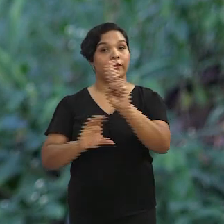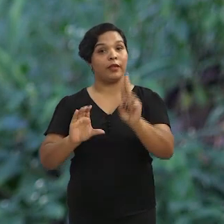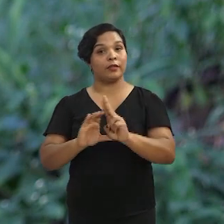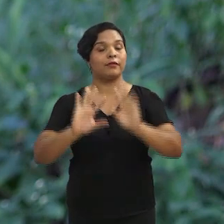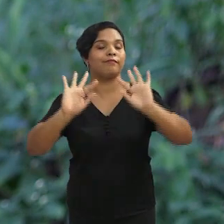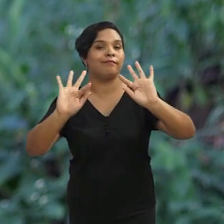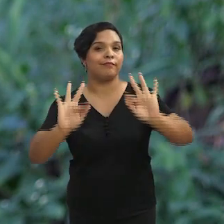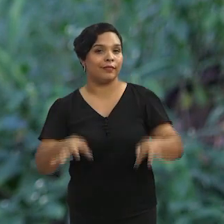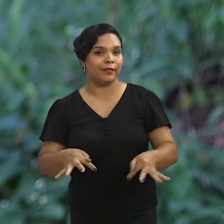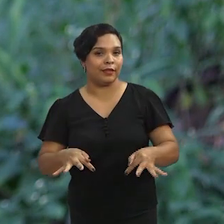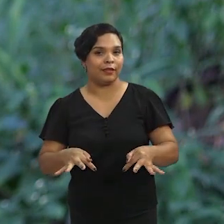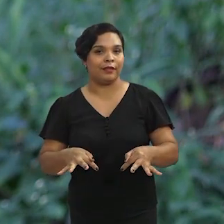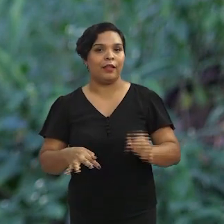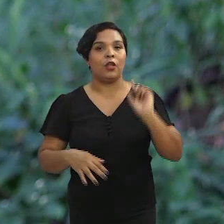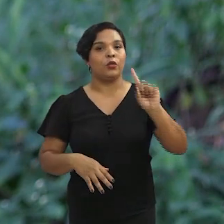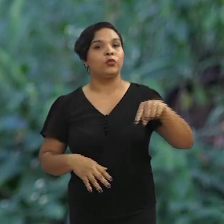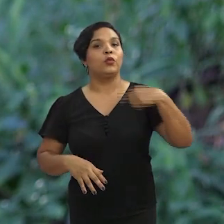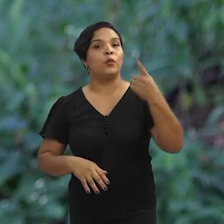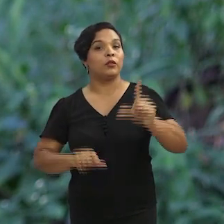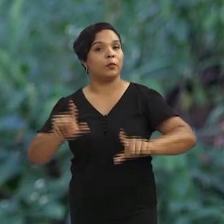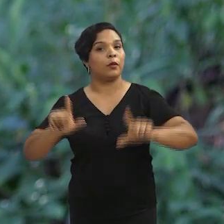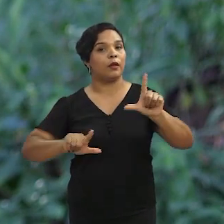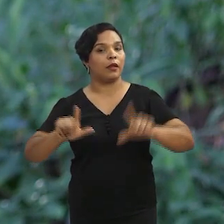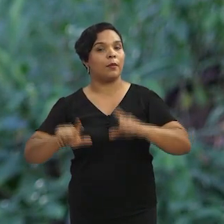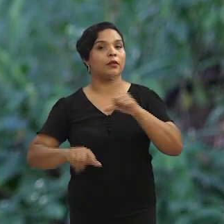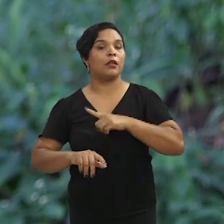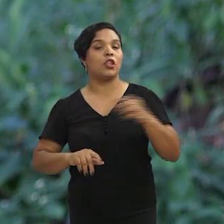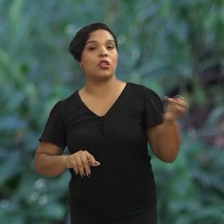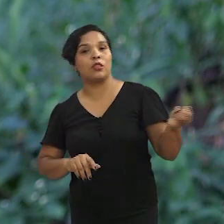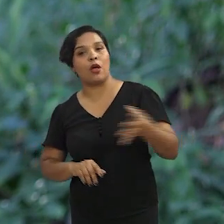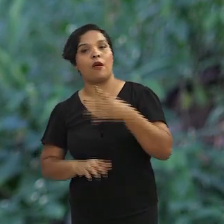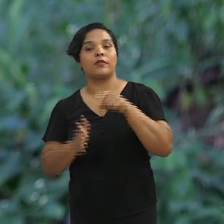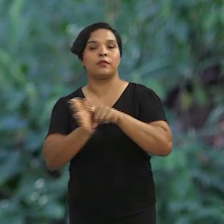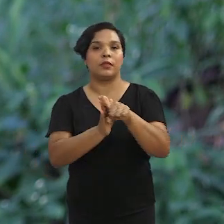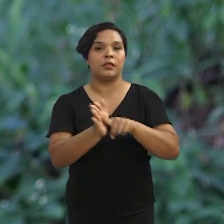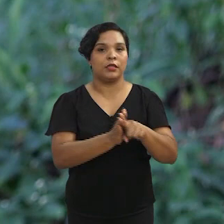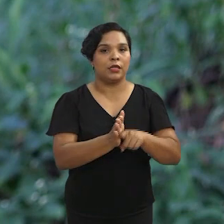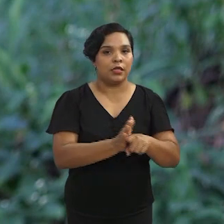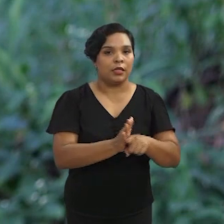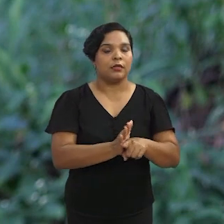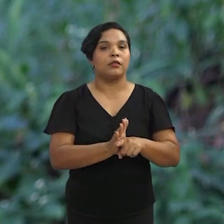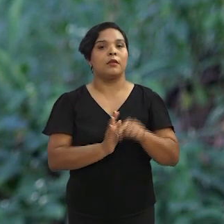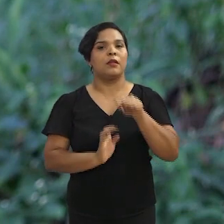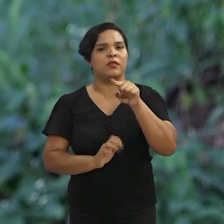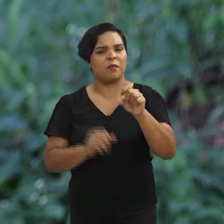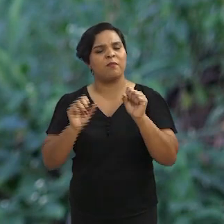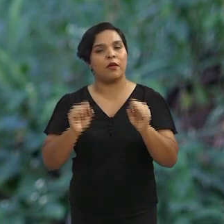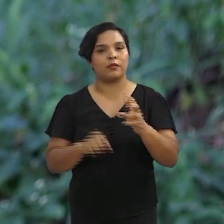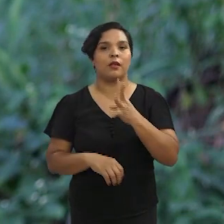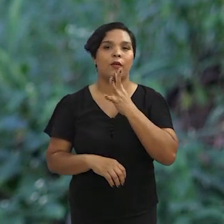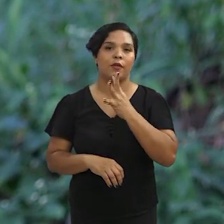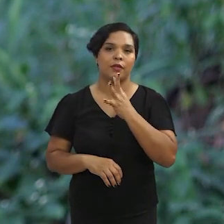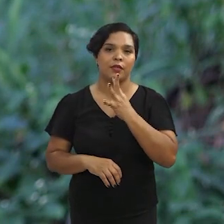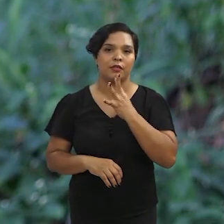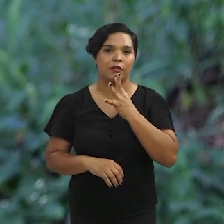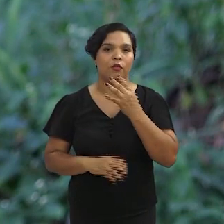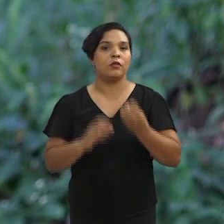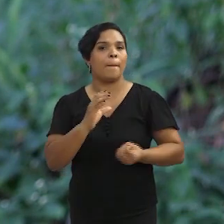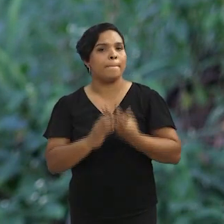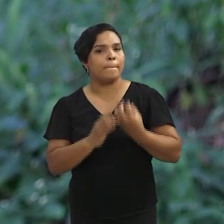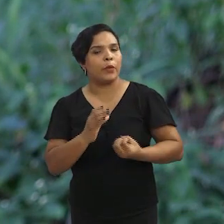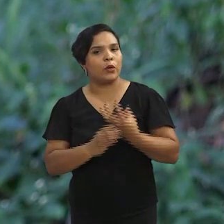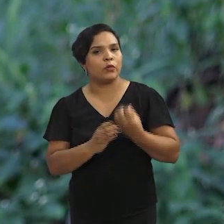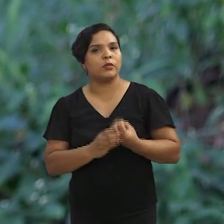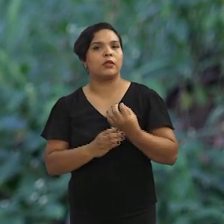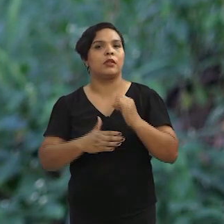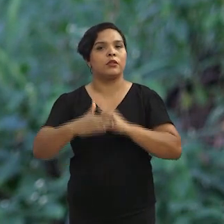O Universiência de hoje fica por aqui. No próximo programa traremos mais pesquisas inovadoras para que você possa conhecer o